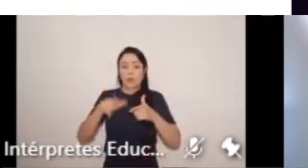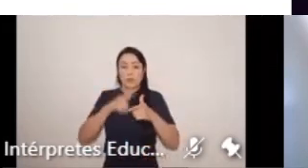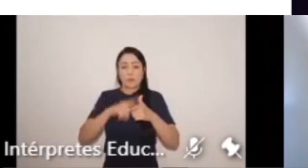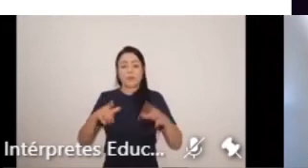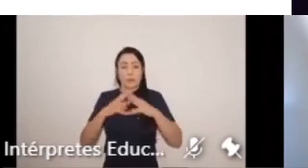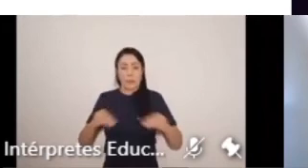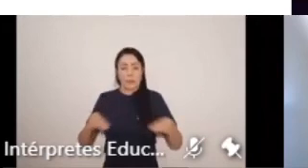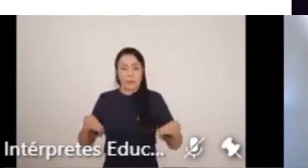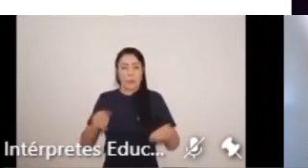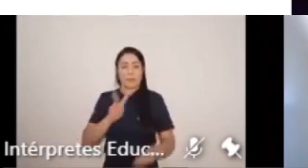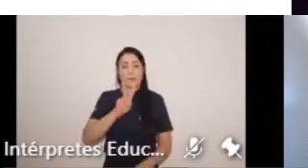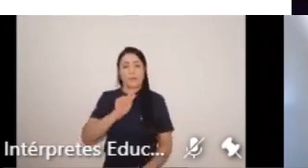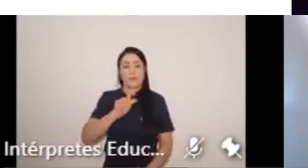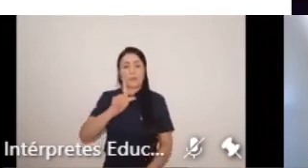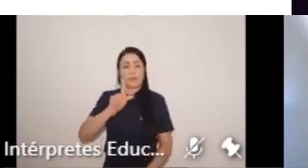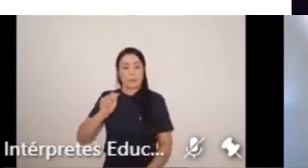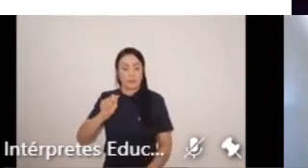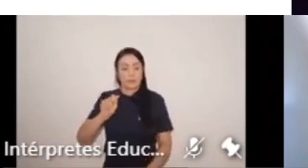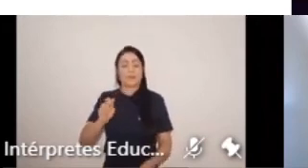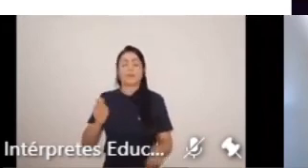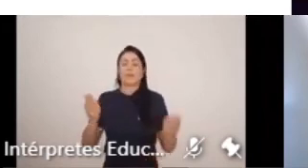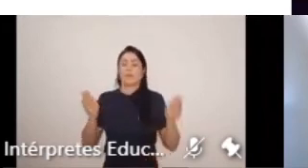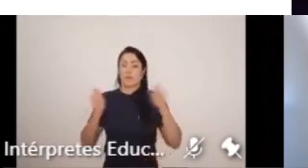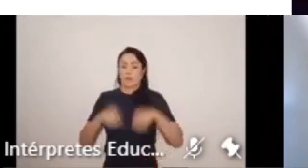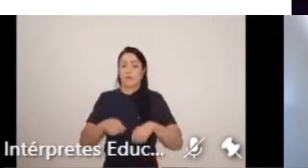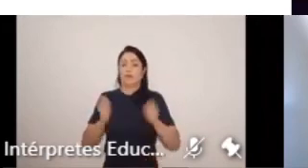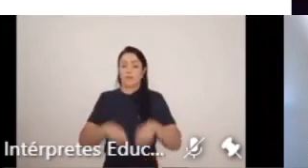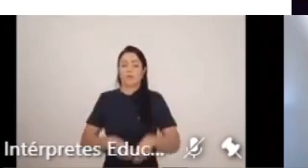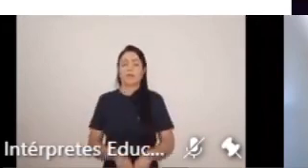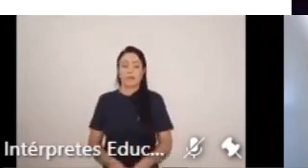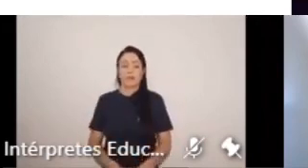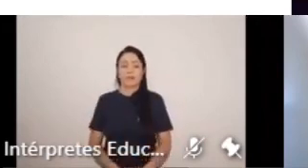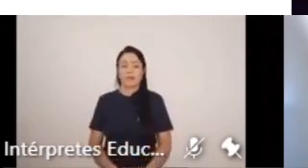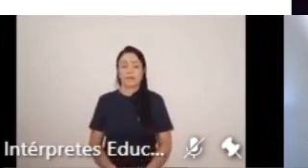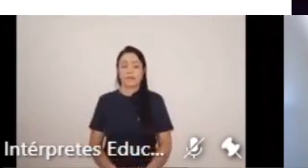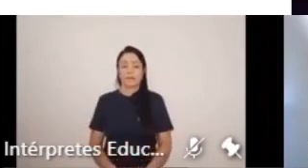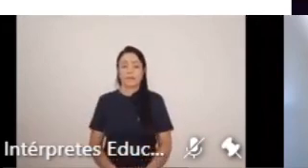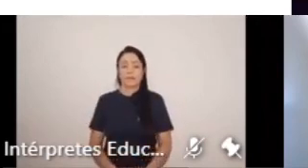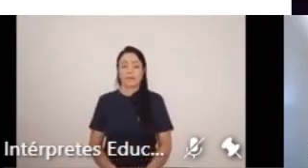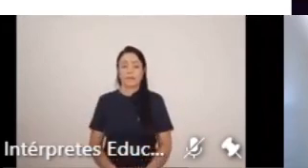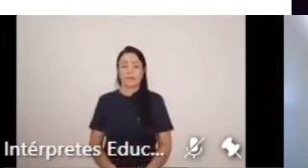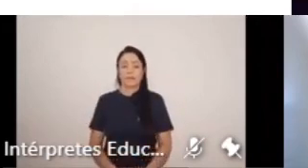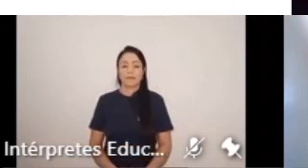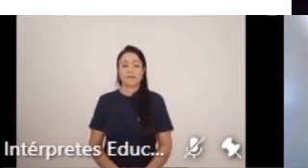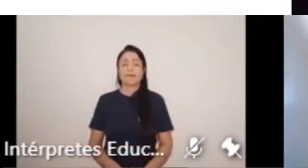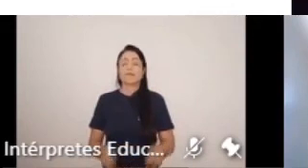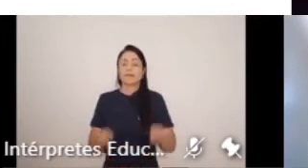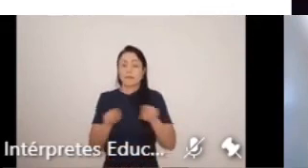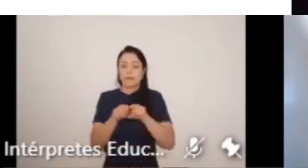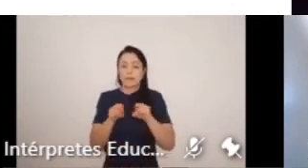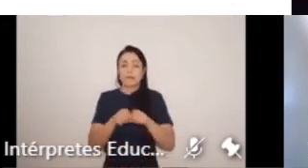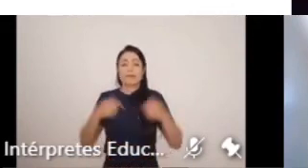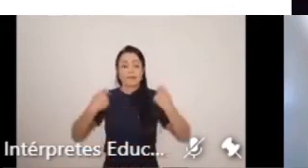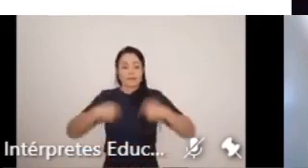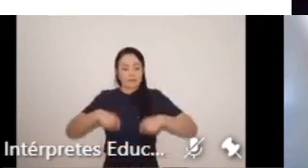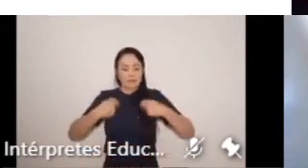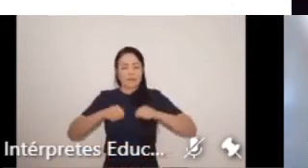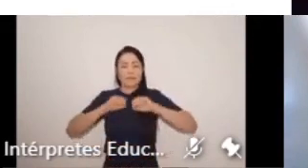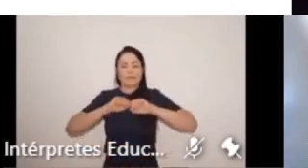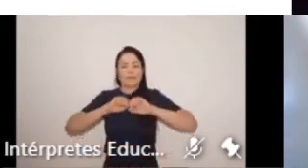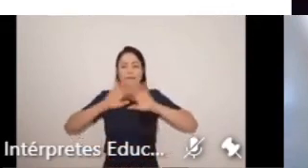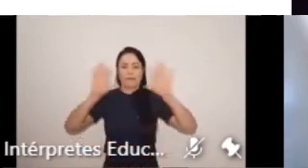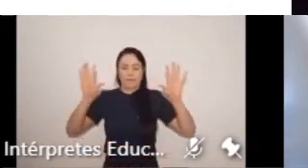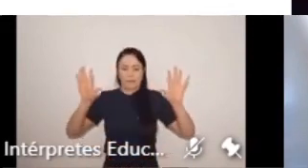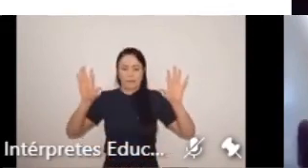de vagas por meio desses canais, na grande maioria dos casos, e há uma necessidade de maior transparência